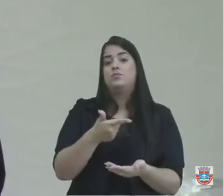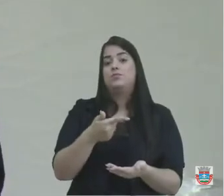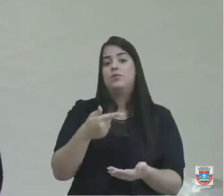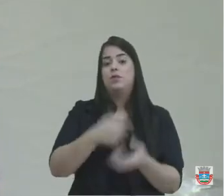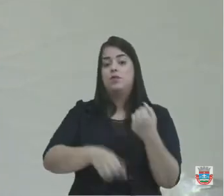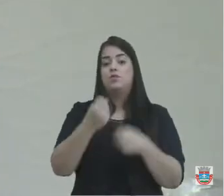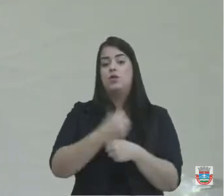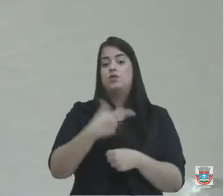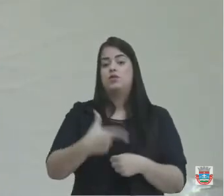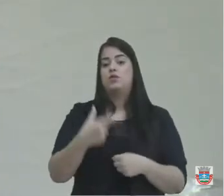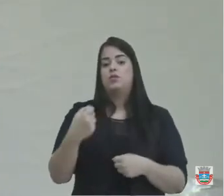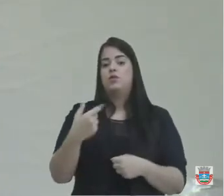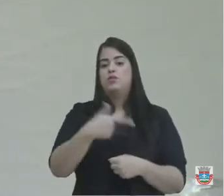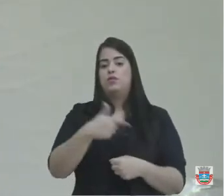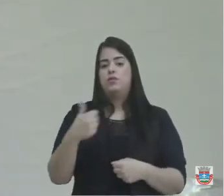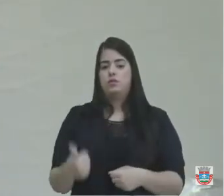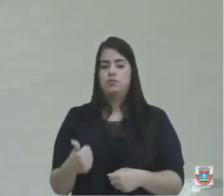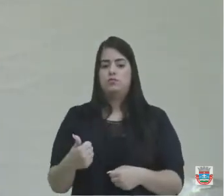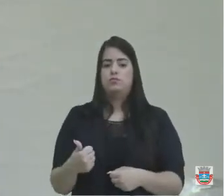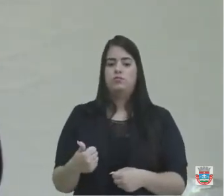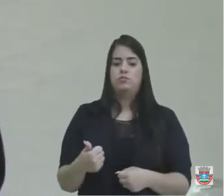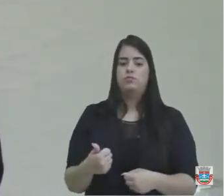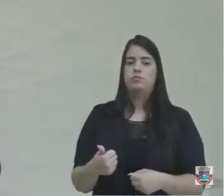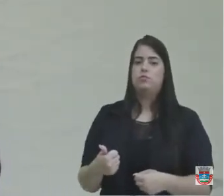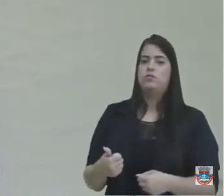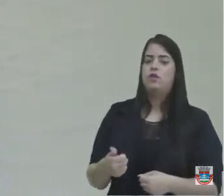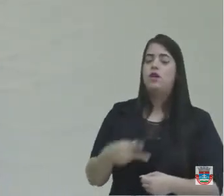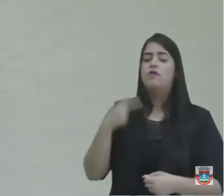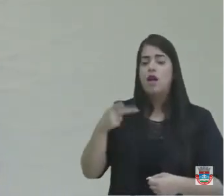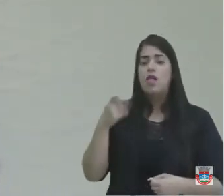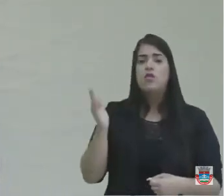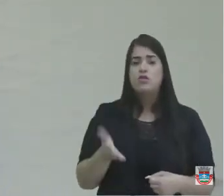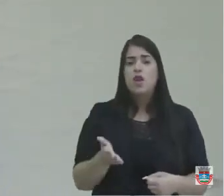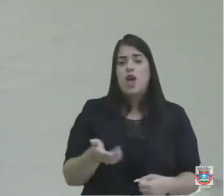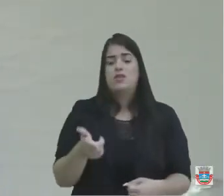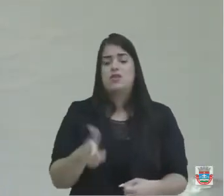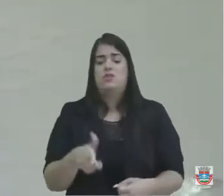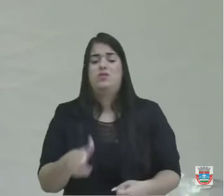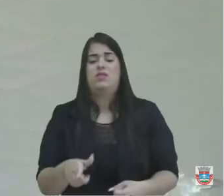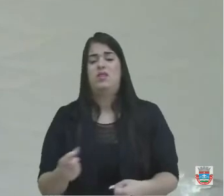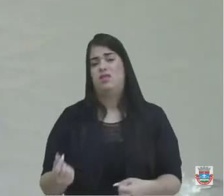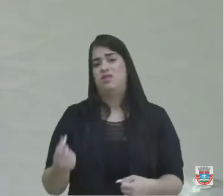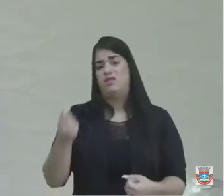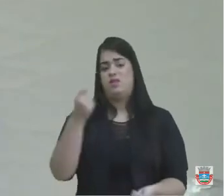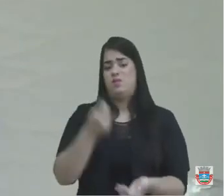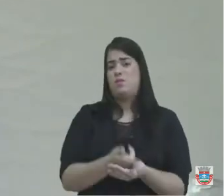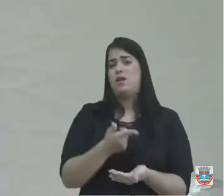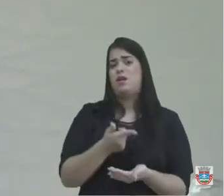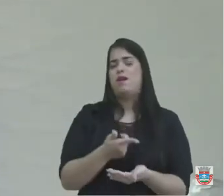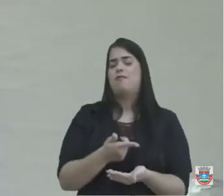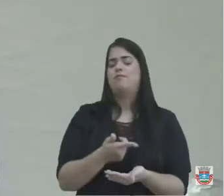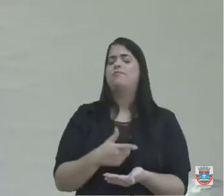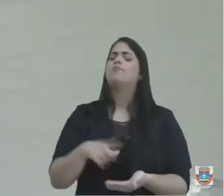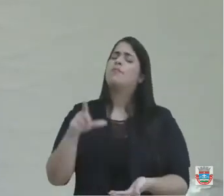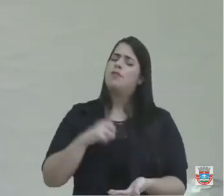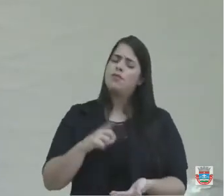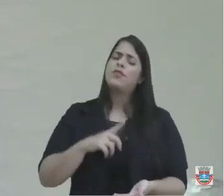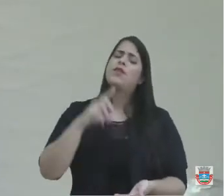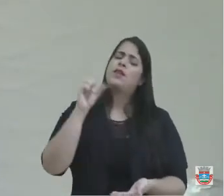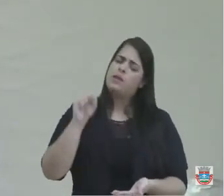2022 e como se falou aqui não tem dinheiro para pagar É sim